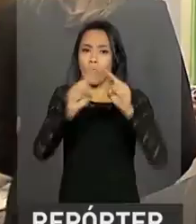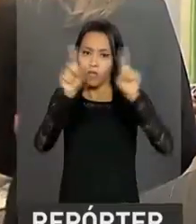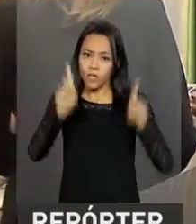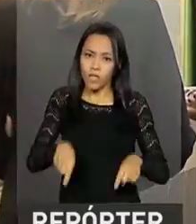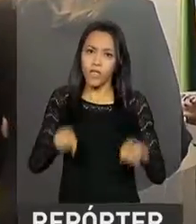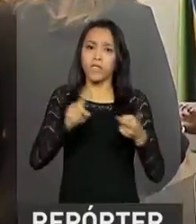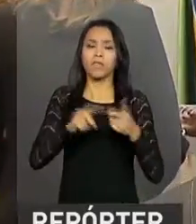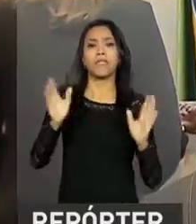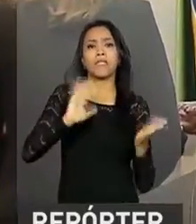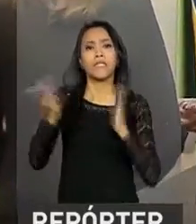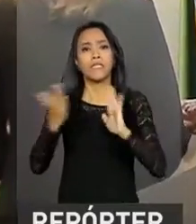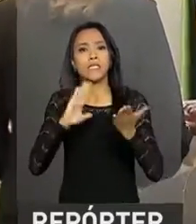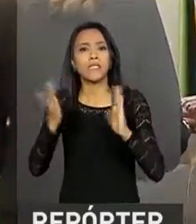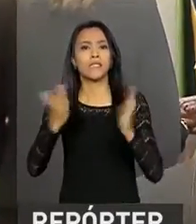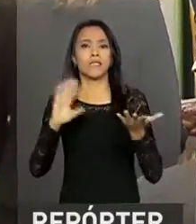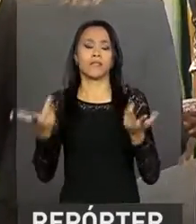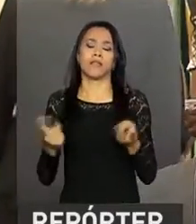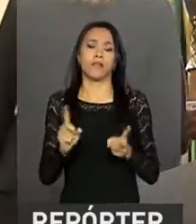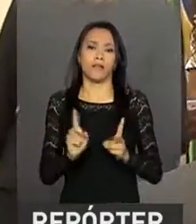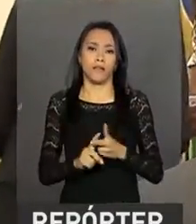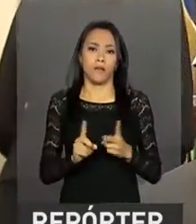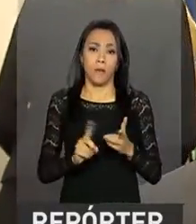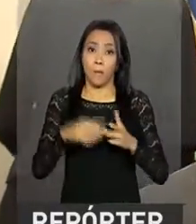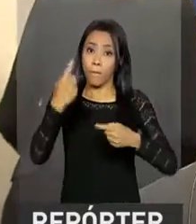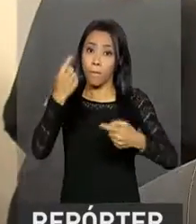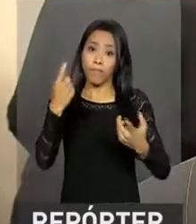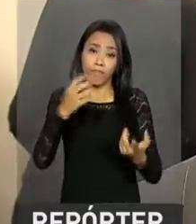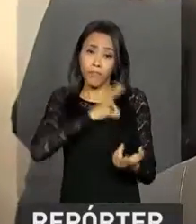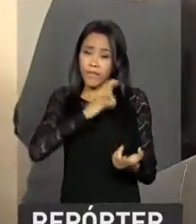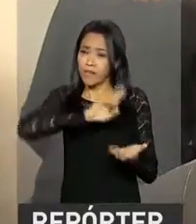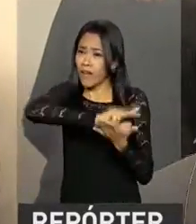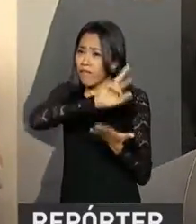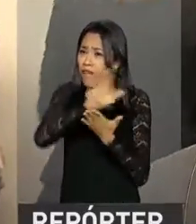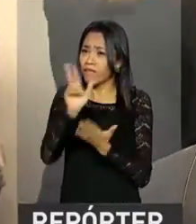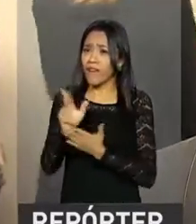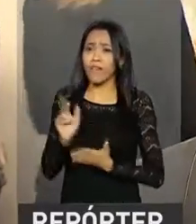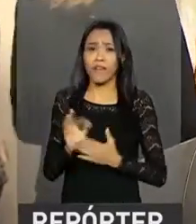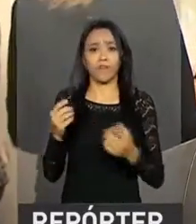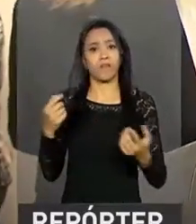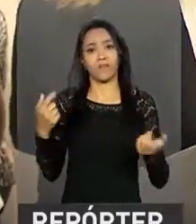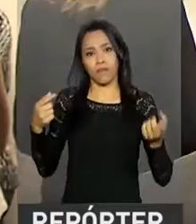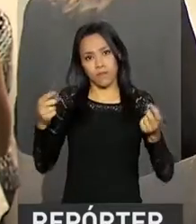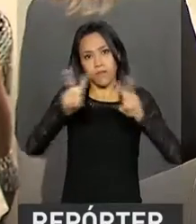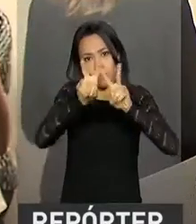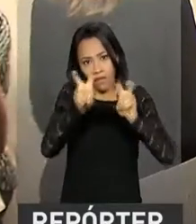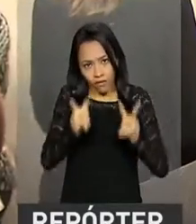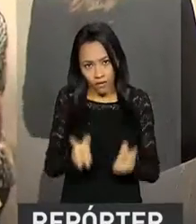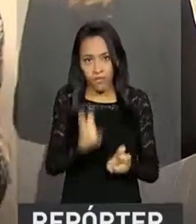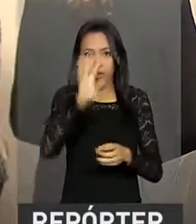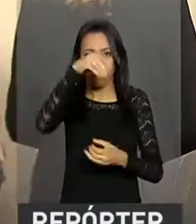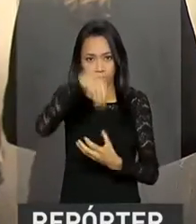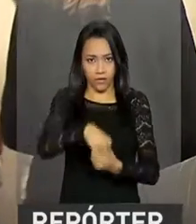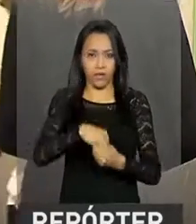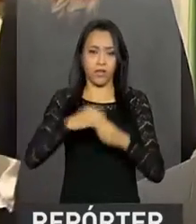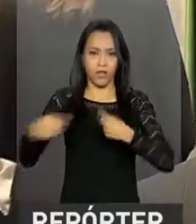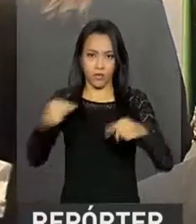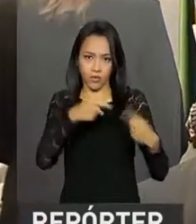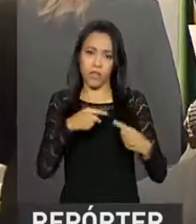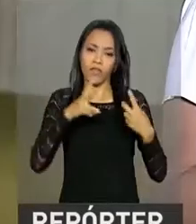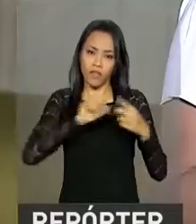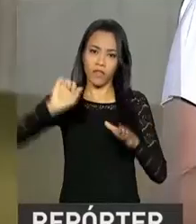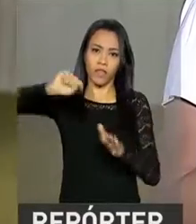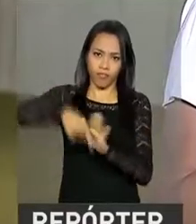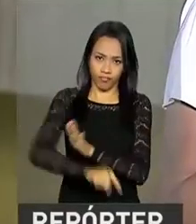previdência a questão é das polícias enfim são vários temas e todos eles eram tratados com a devida profundidade